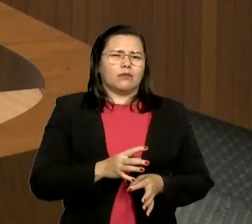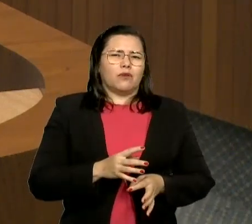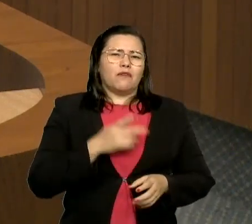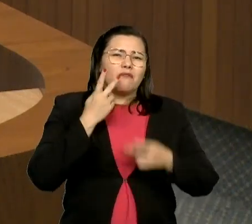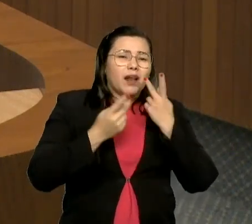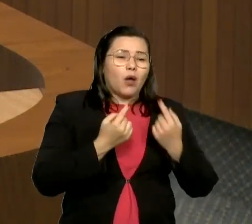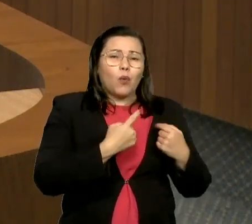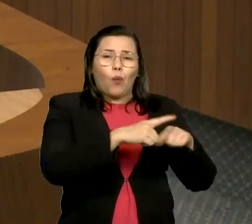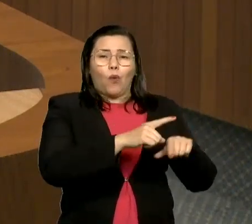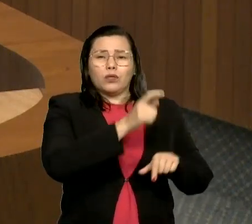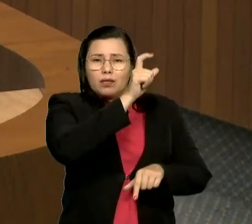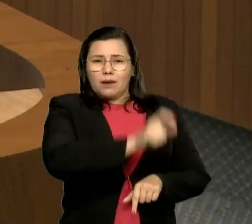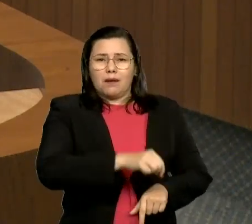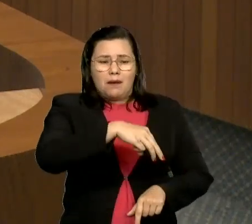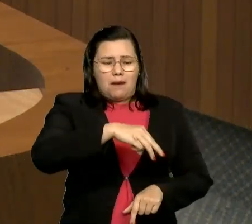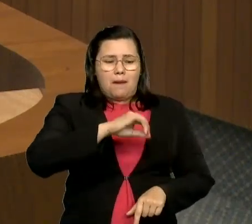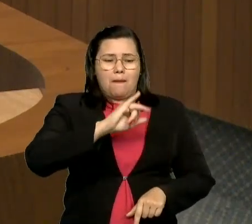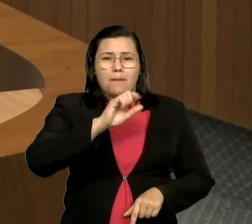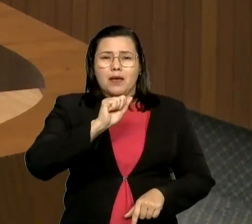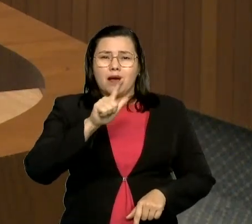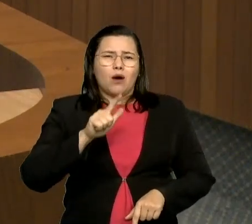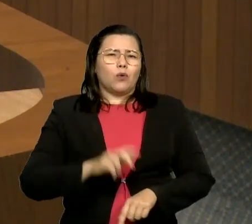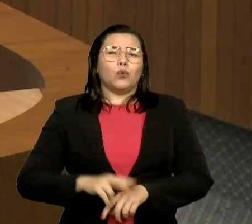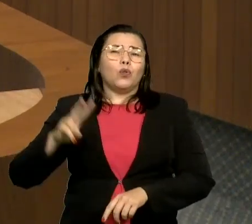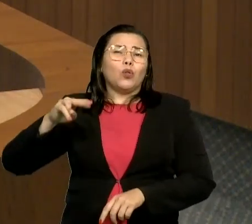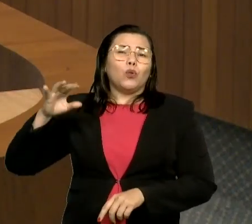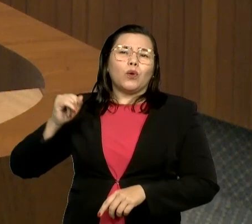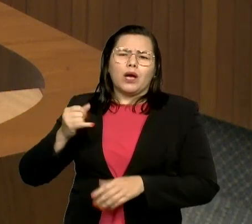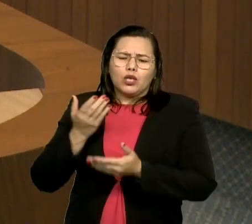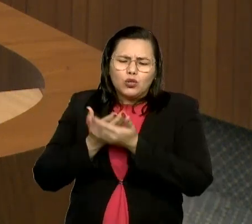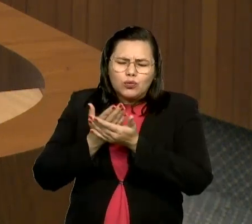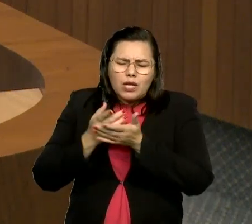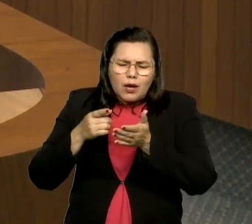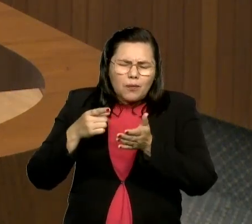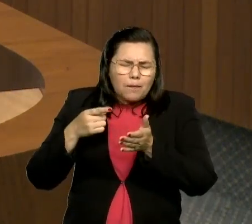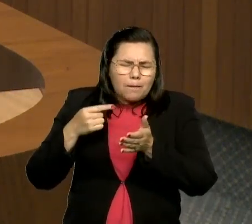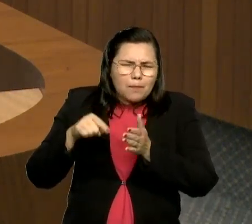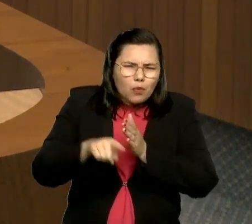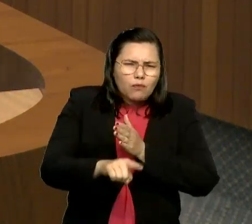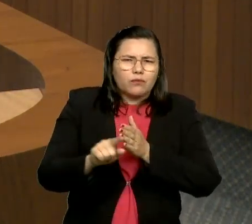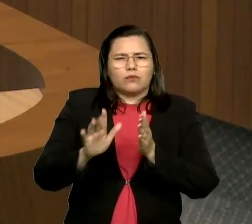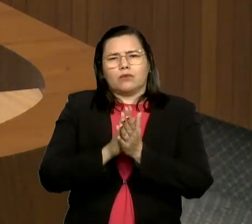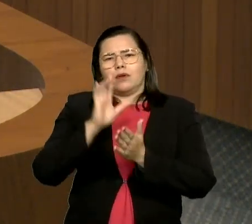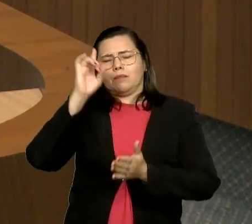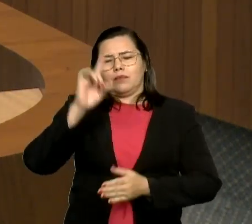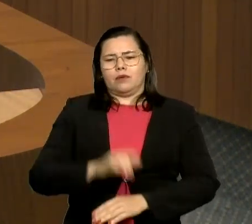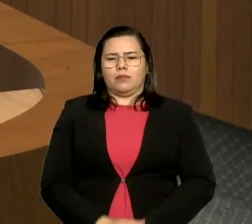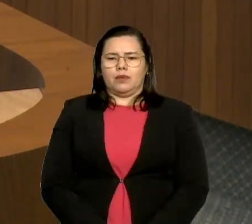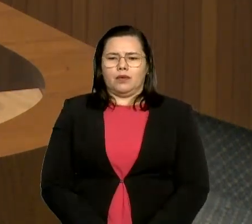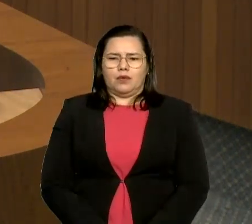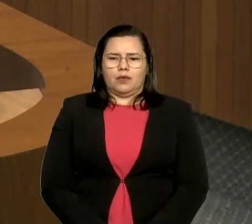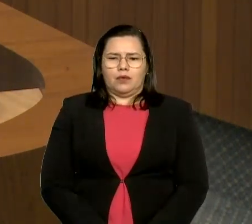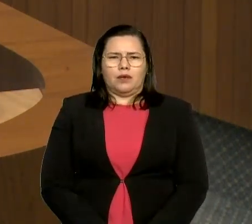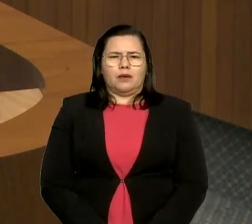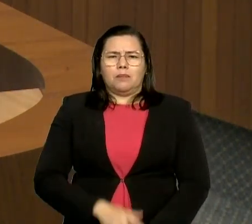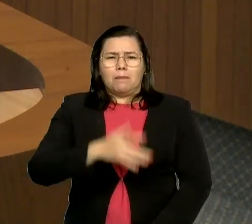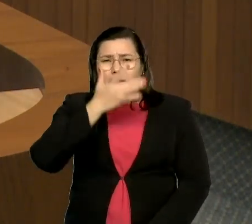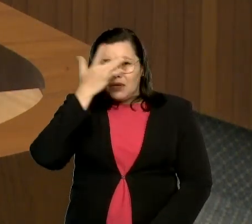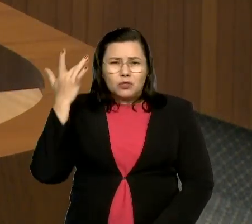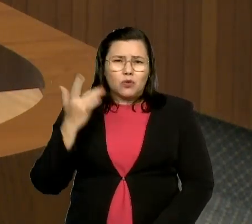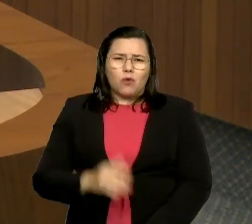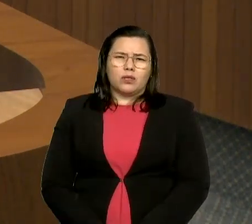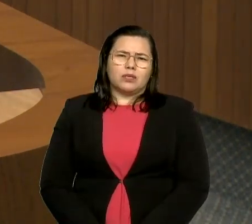geral, não todos, obviamente, ter conexão com Deus. E falando por pessoas que não têm conexão por